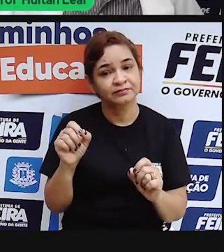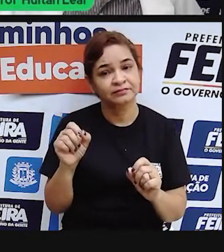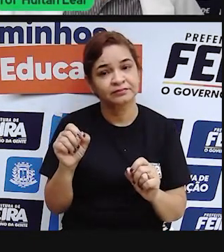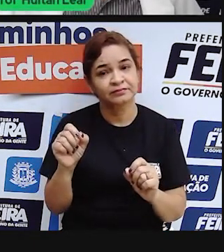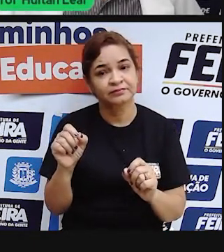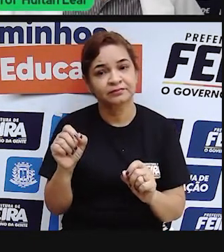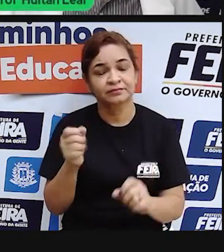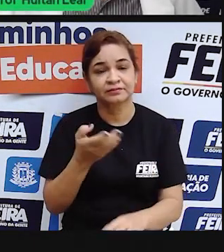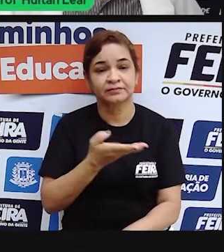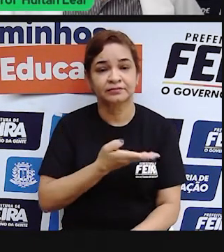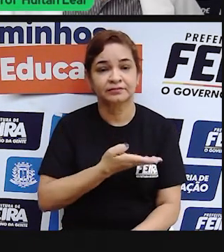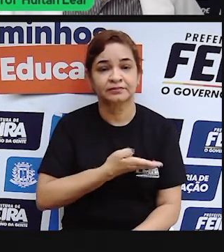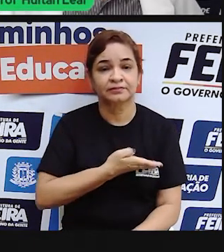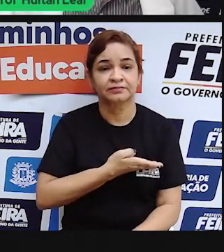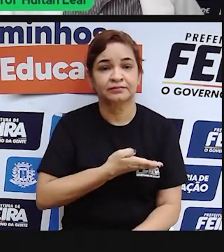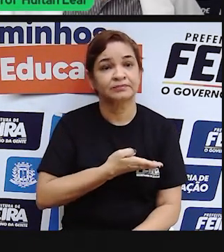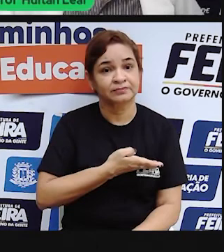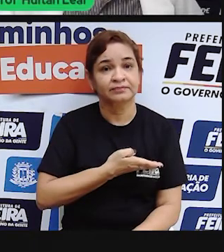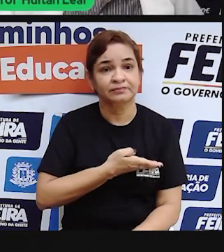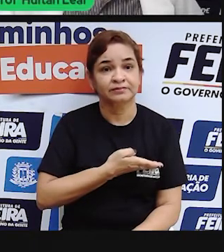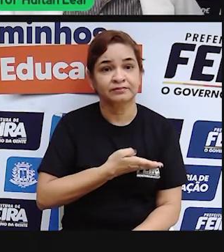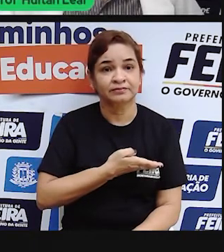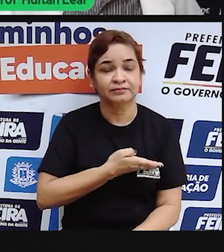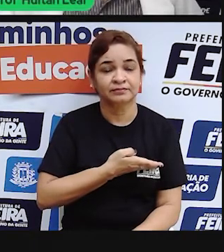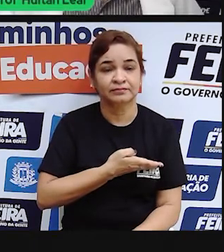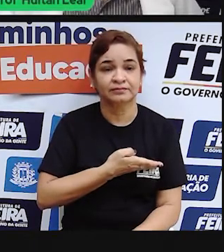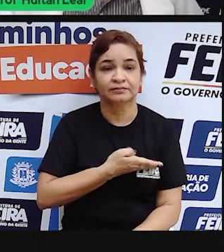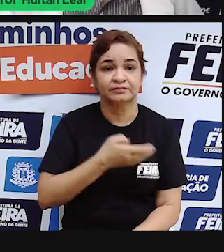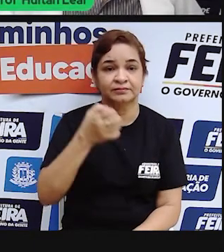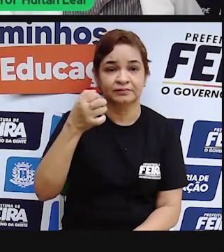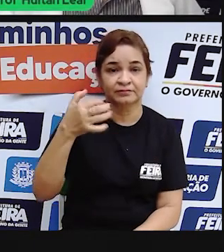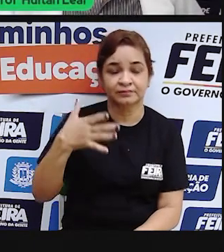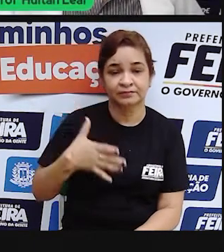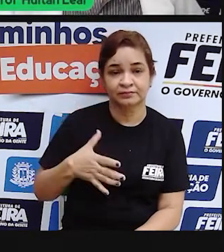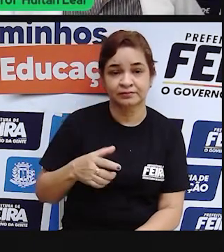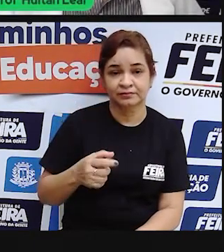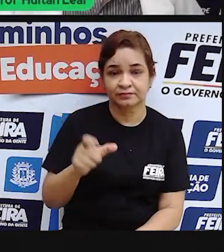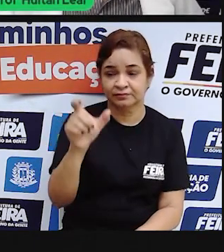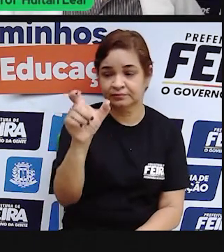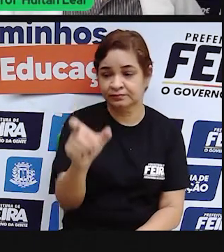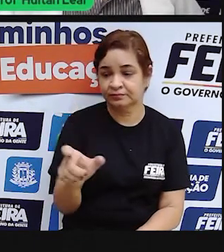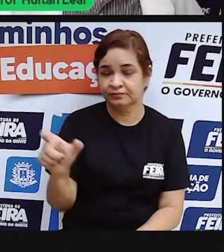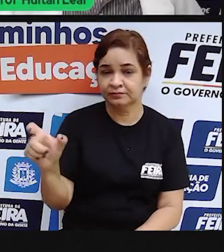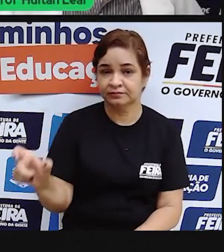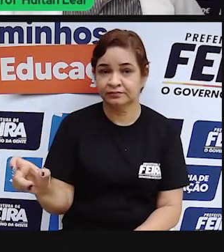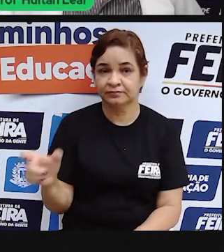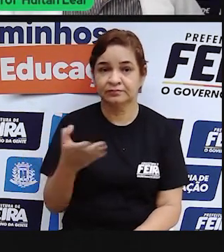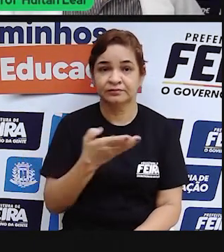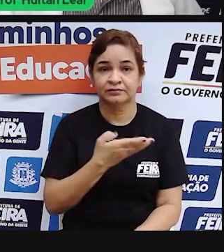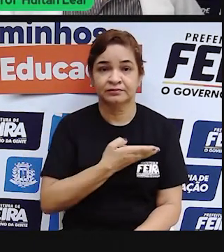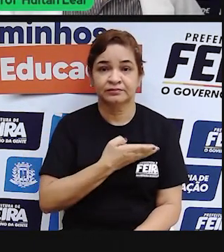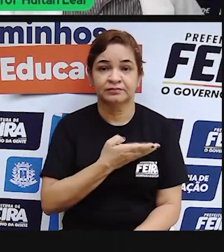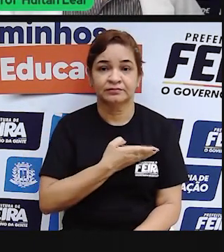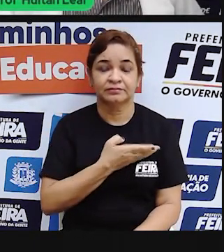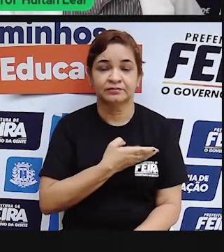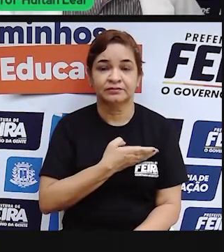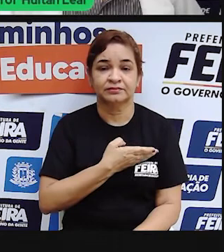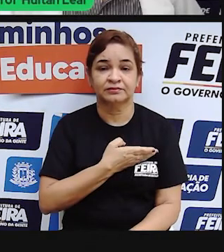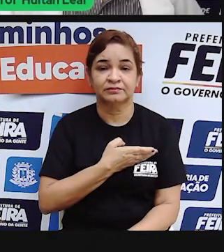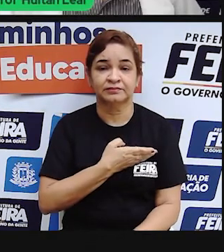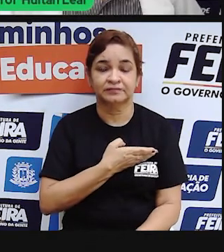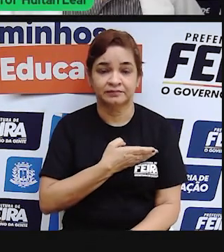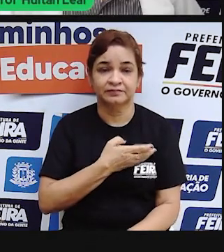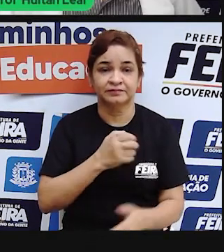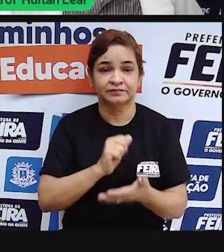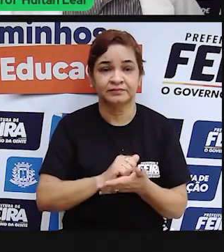o estado de relacionamento deles é de amizade. Então, traço